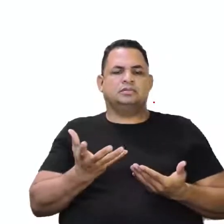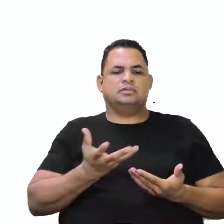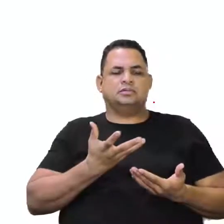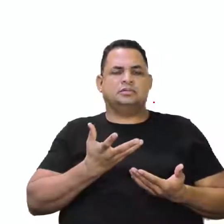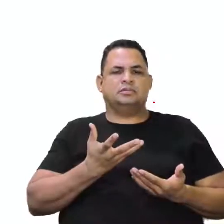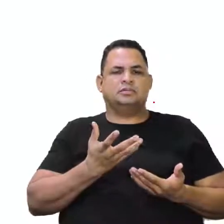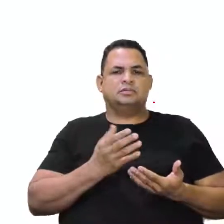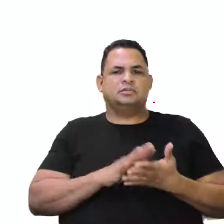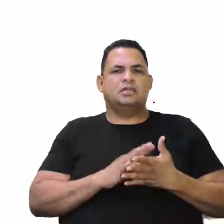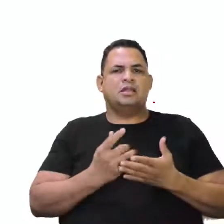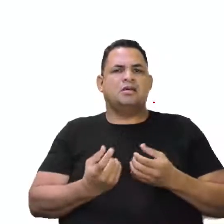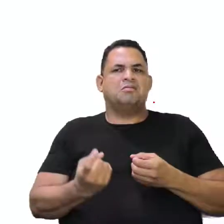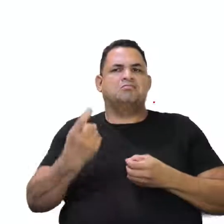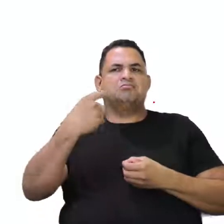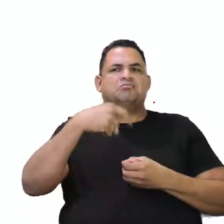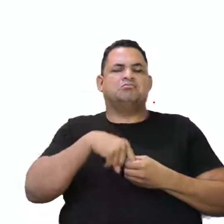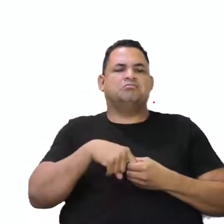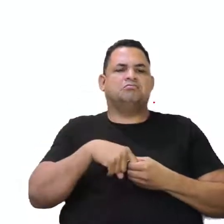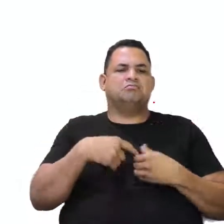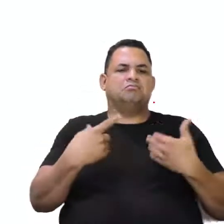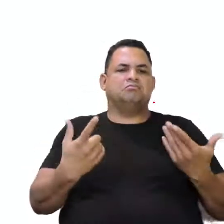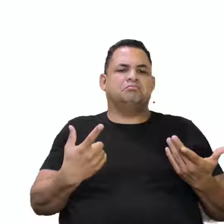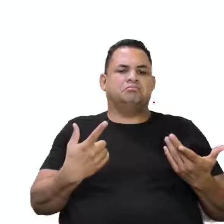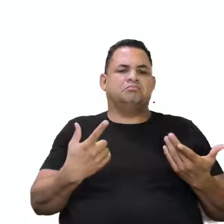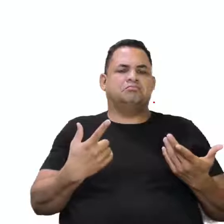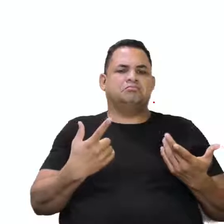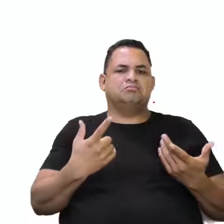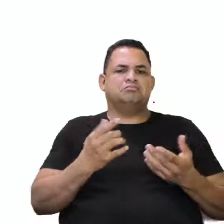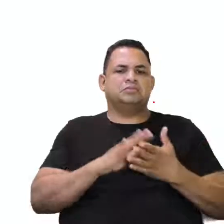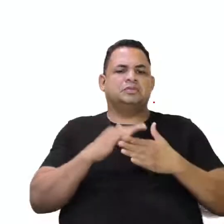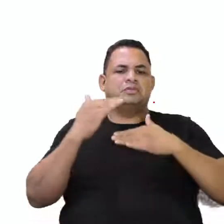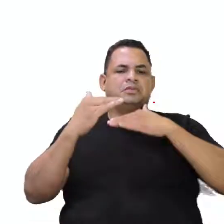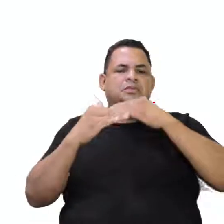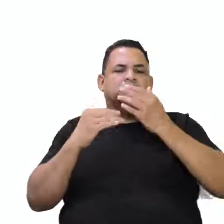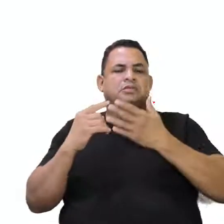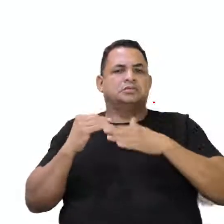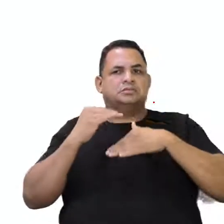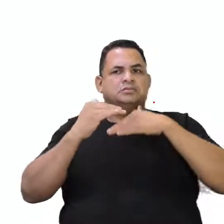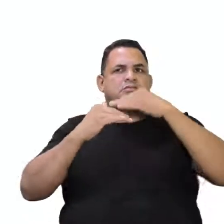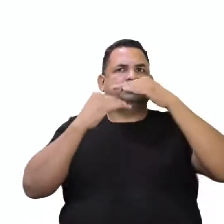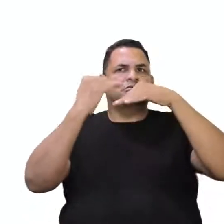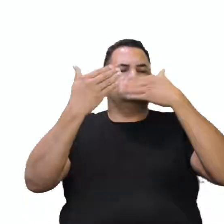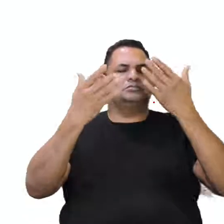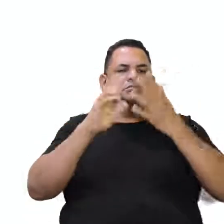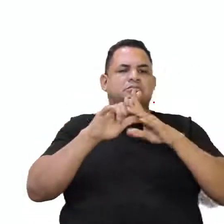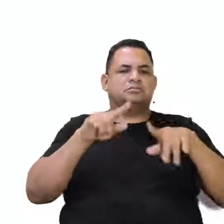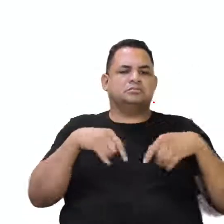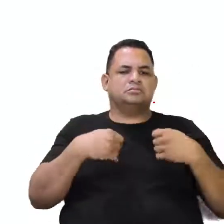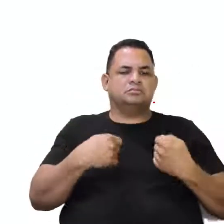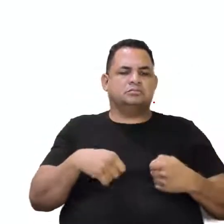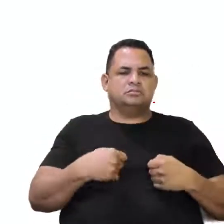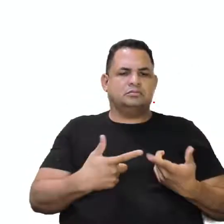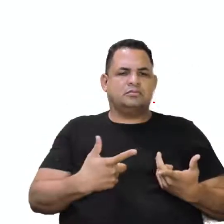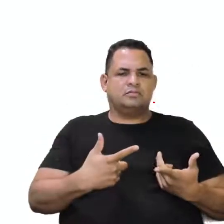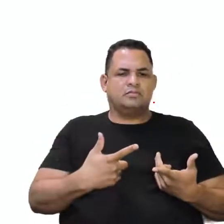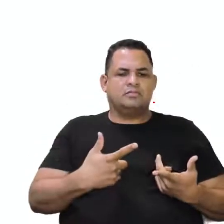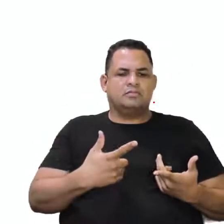querendo que a gente regrida, volte. A gente vai evoluir, estamos evoluindo, claro, mas a gente